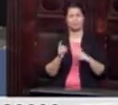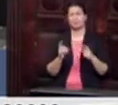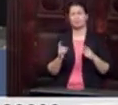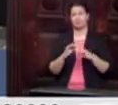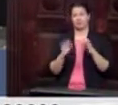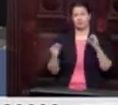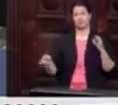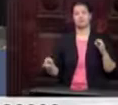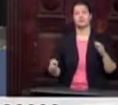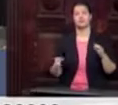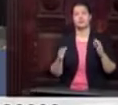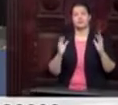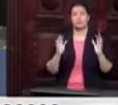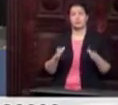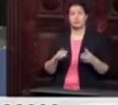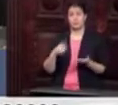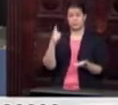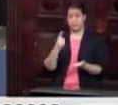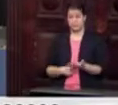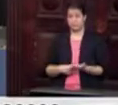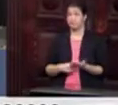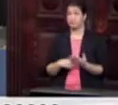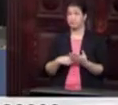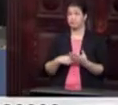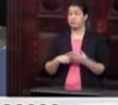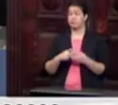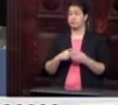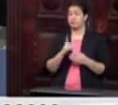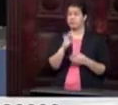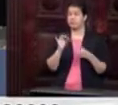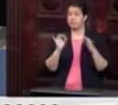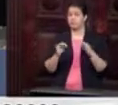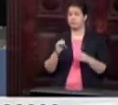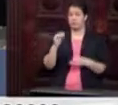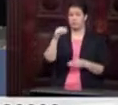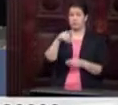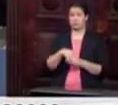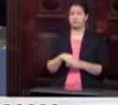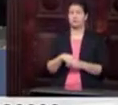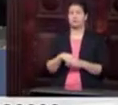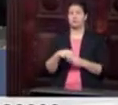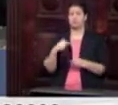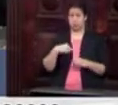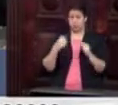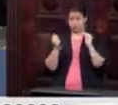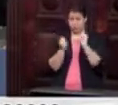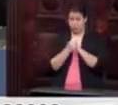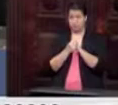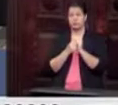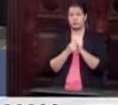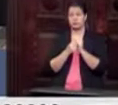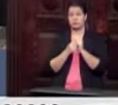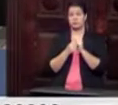à época da votação, com um conjunto de parlamentares. Eu e a minha bancada fomos